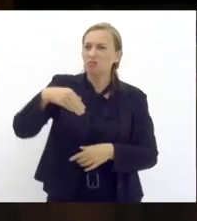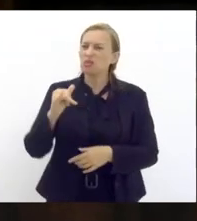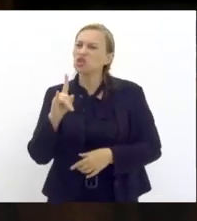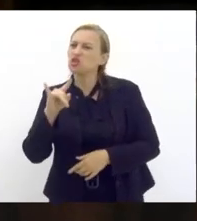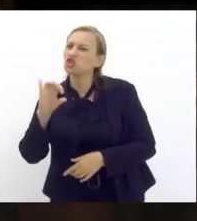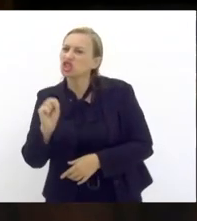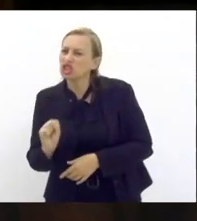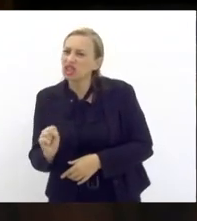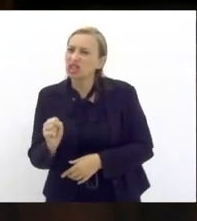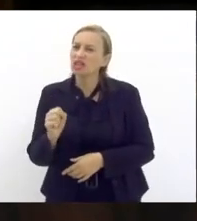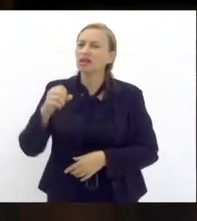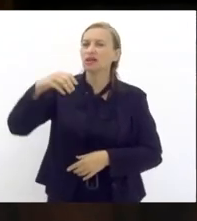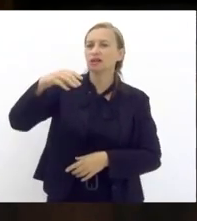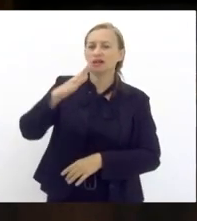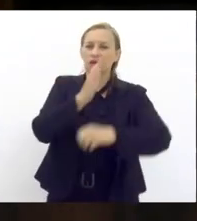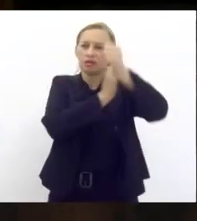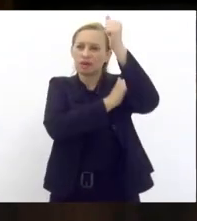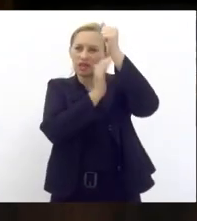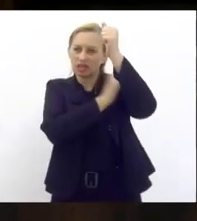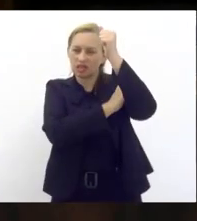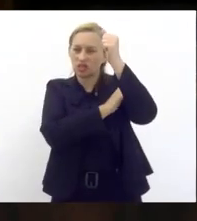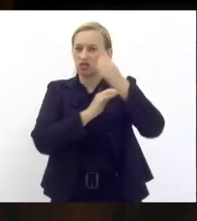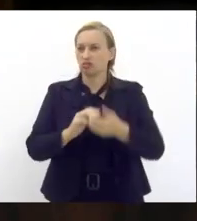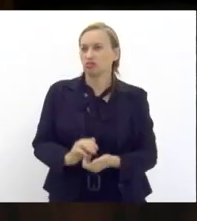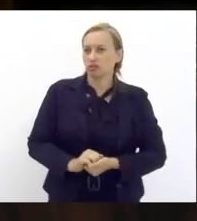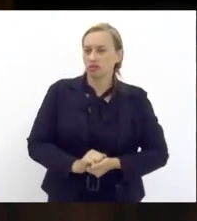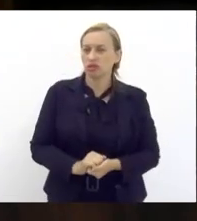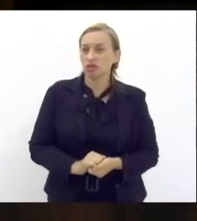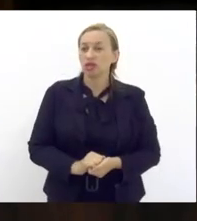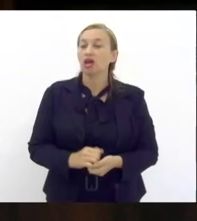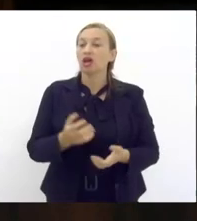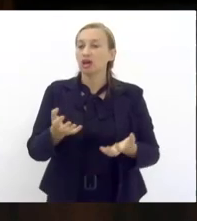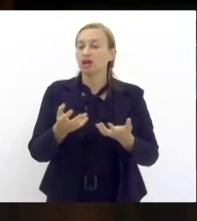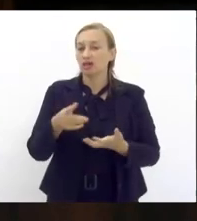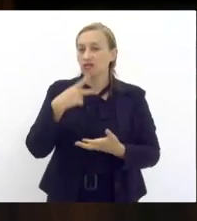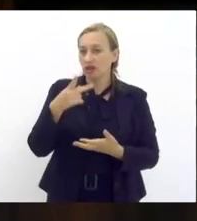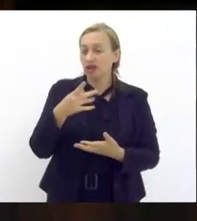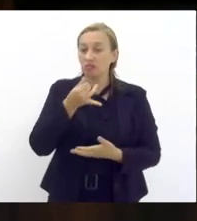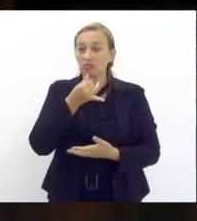no machismo e no racismo. Então, quero aqui deixar o meu desagravo